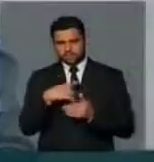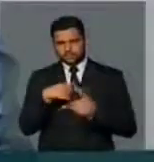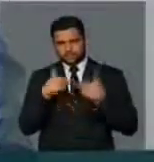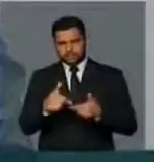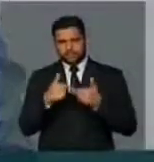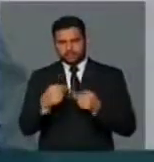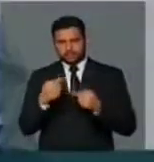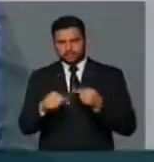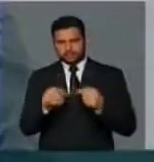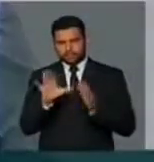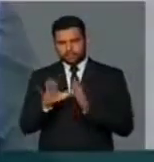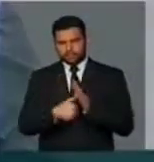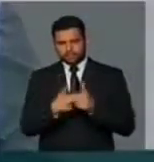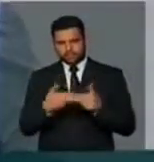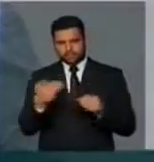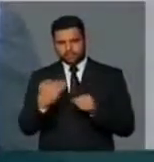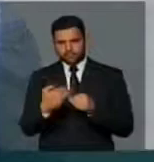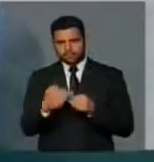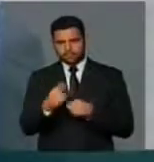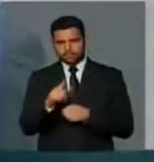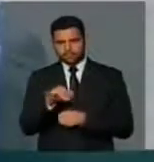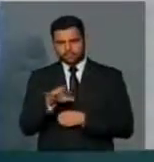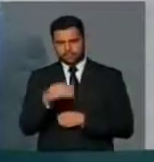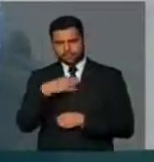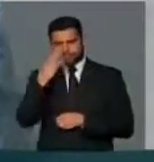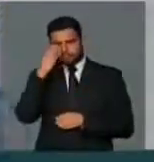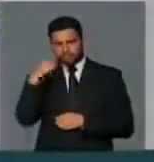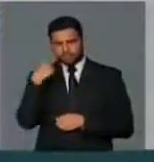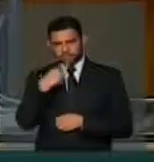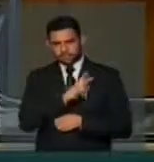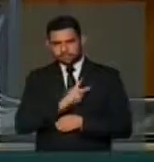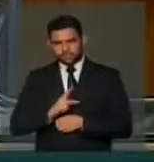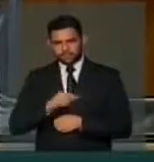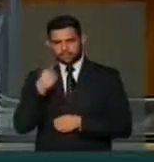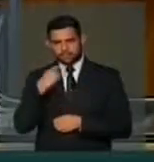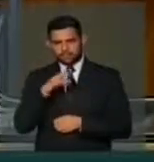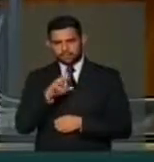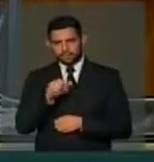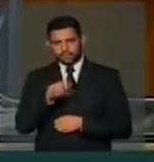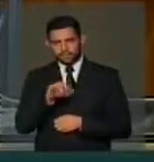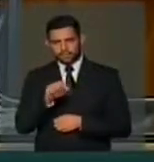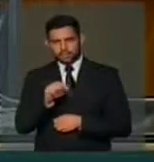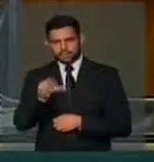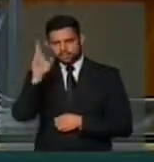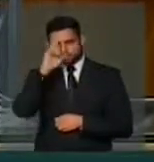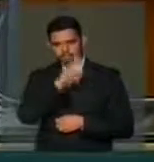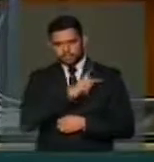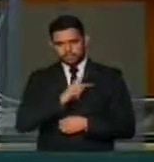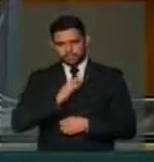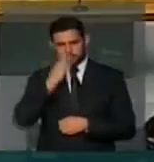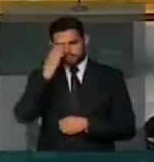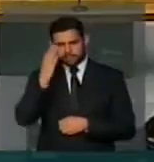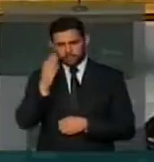batalha contra a corrupção no município de Gongogi. Muito obrigado, senhor presidente. Vamos, deputada Rosângela. Senhor presidente, obrigado. Obrigado, deputado Orlando.